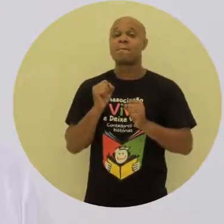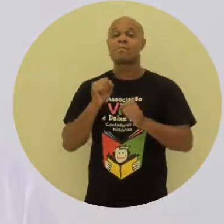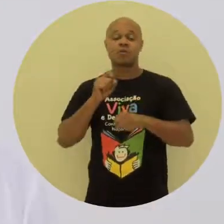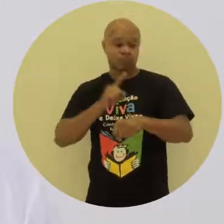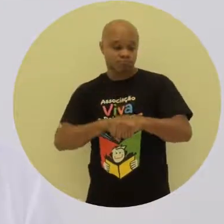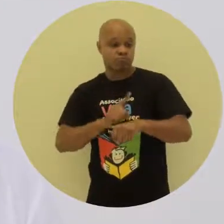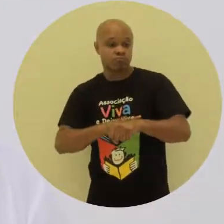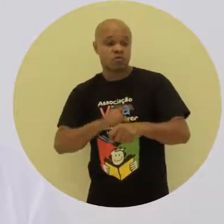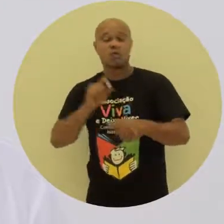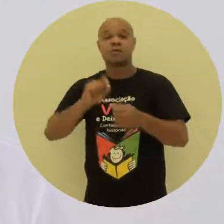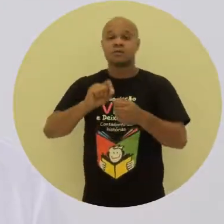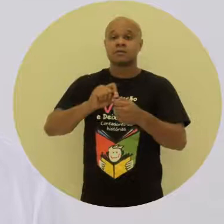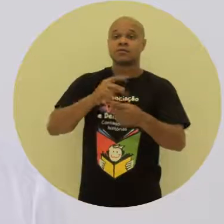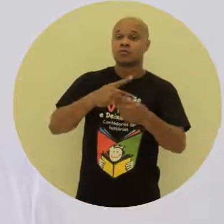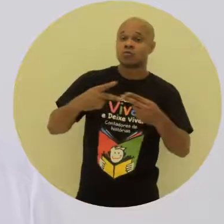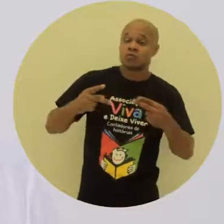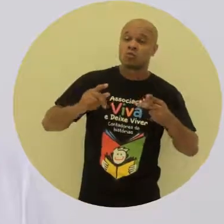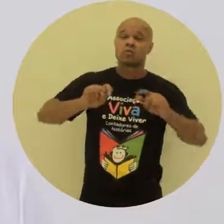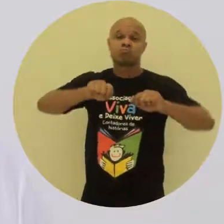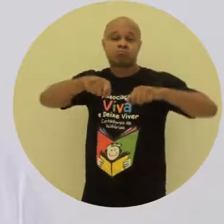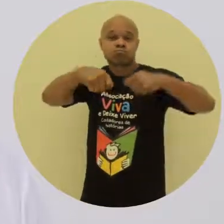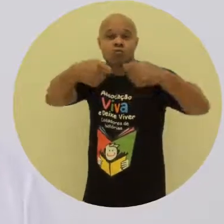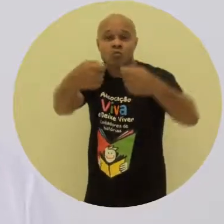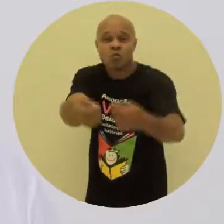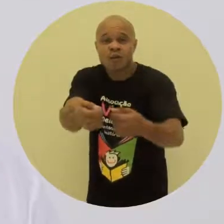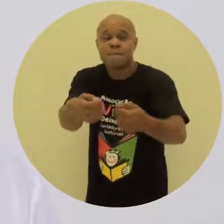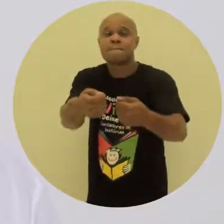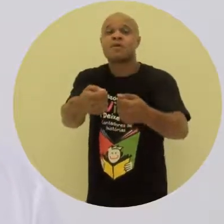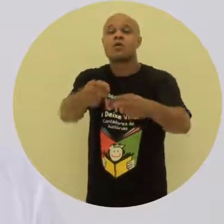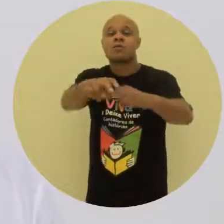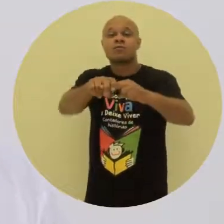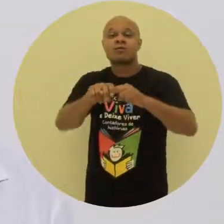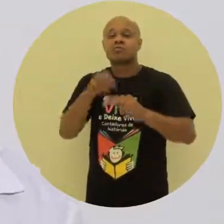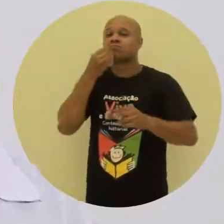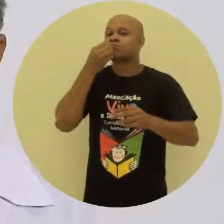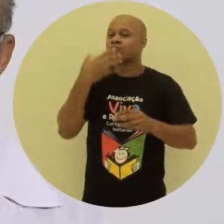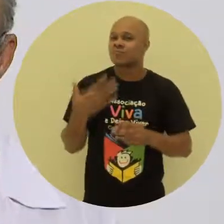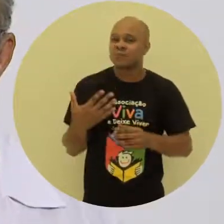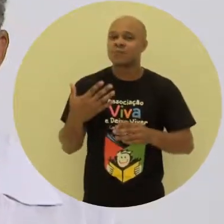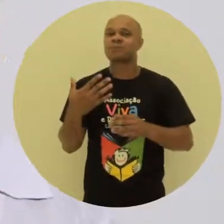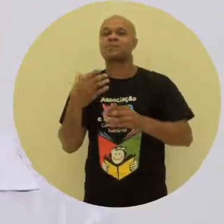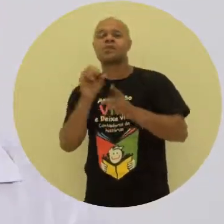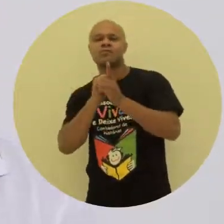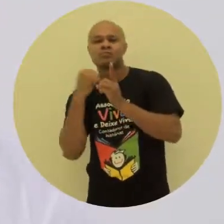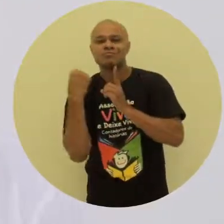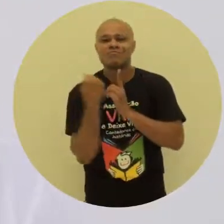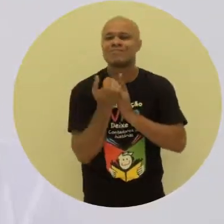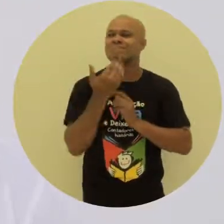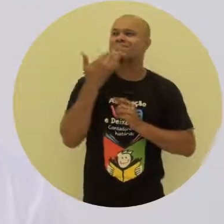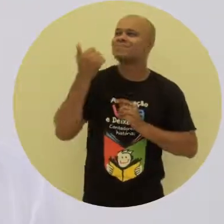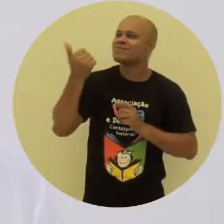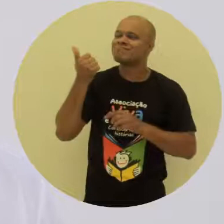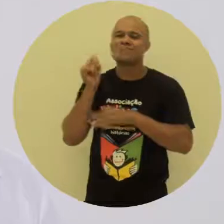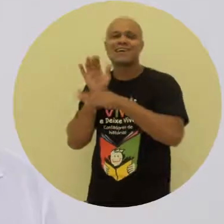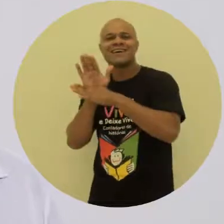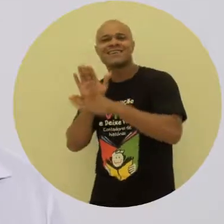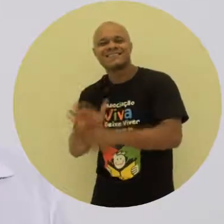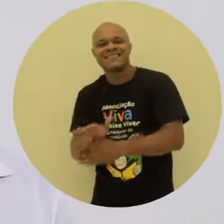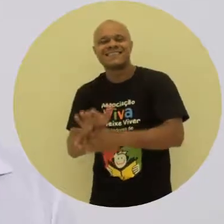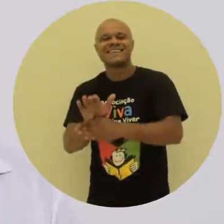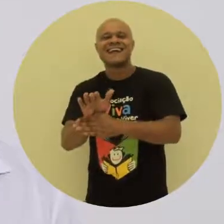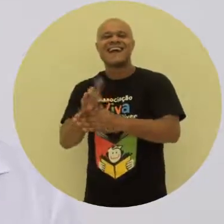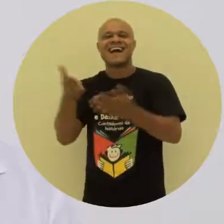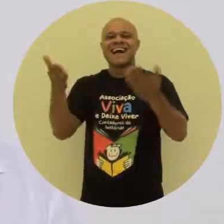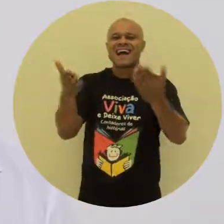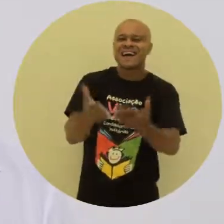qualificadas que ele está doando em prol do bem, em prol de uma construção de uma sociedade muito melhor. A missão do Viva